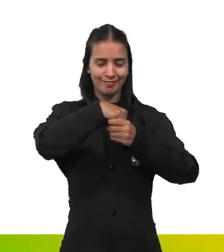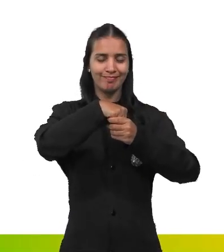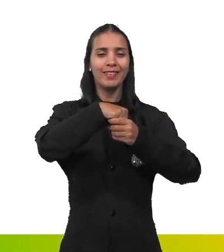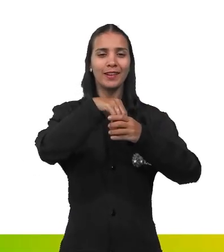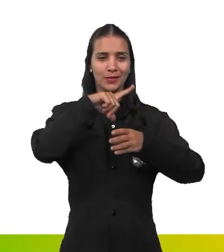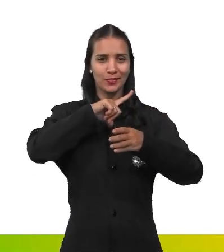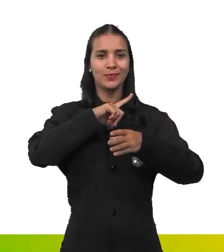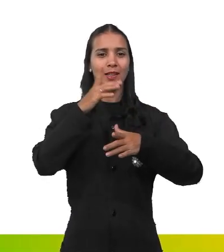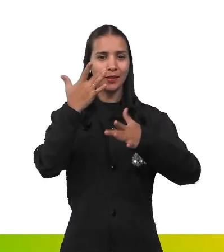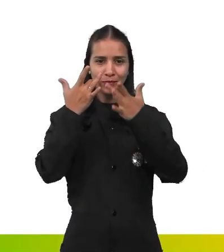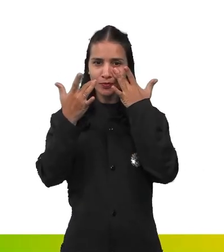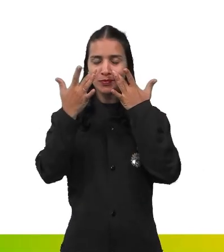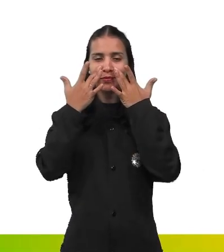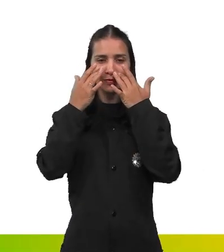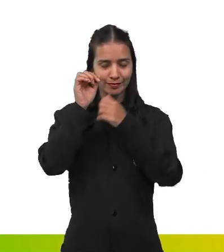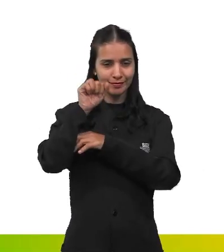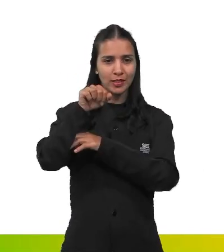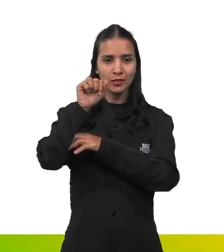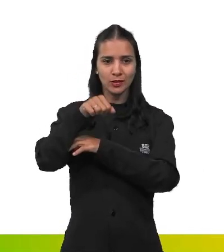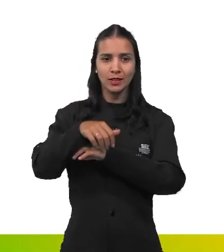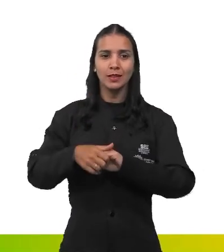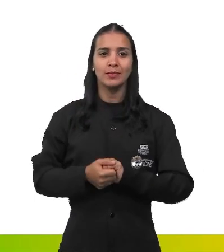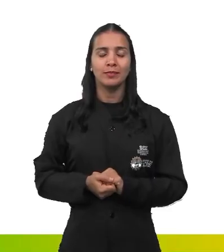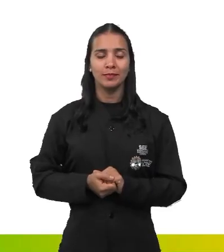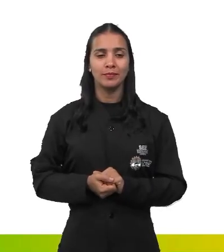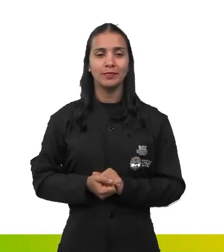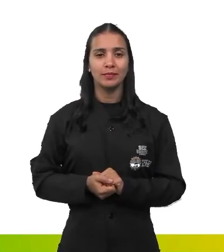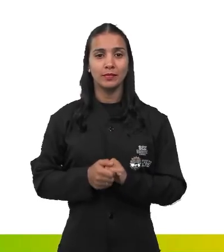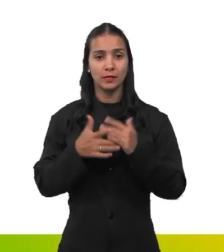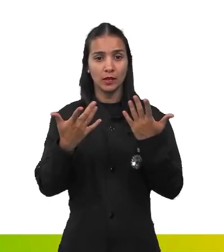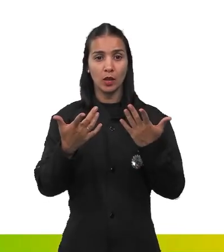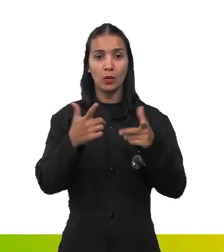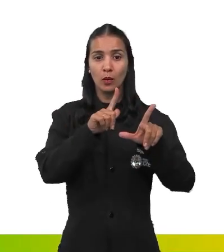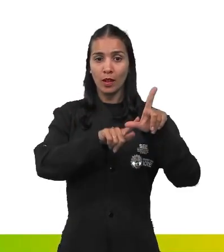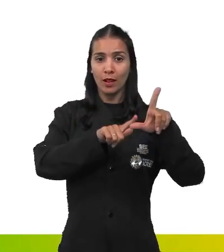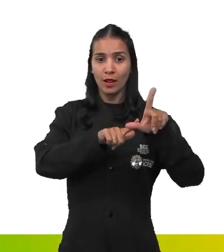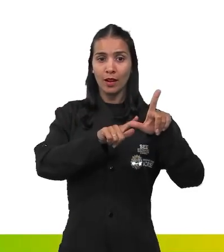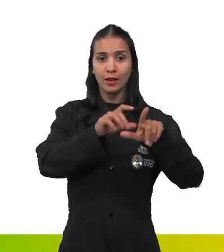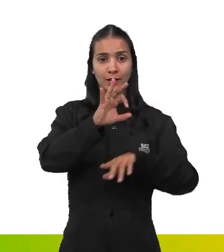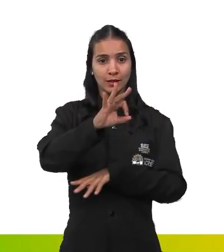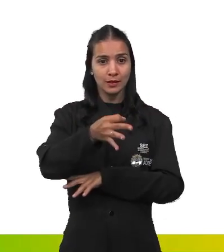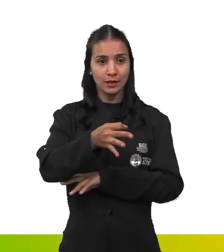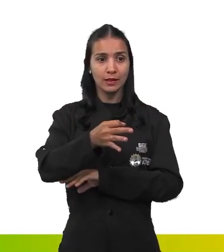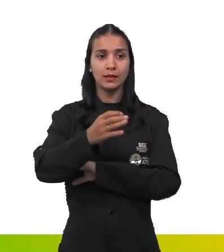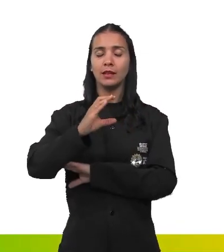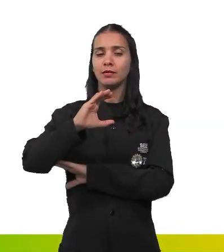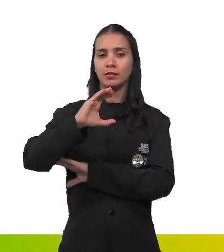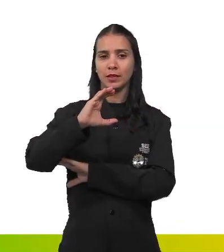essas peças teatrais próprias para isso, certo? Então, é a letra C, perda